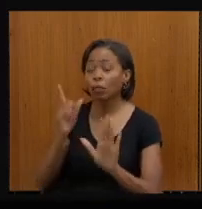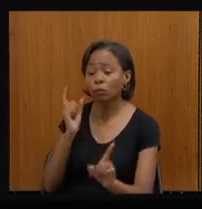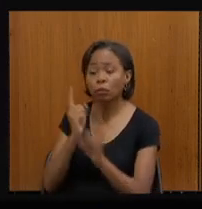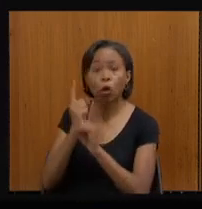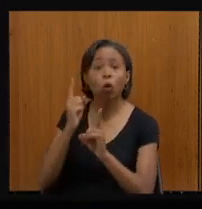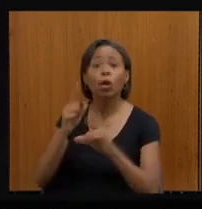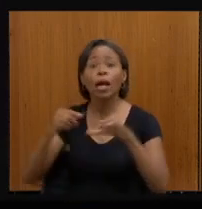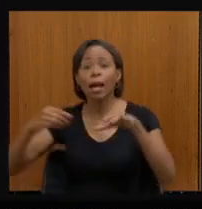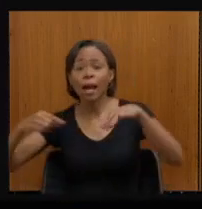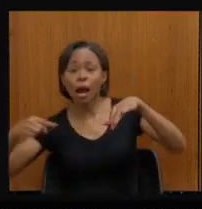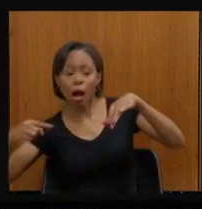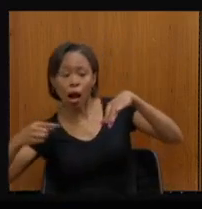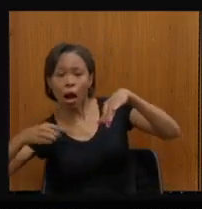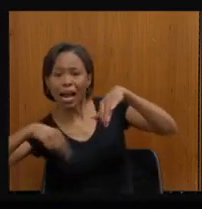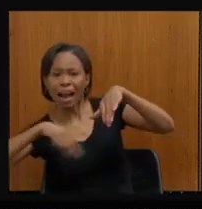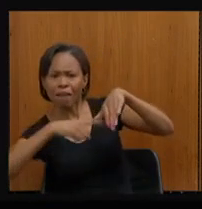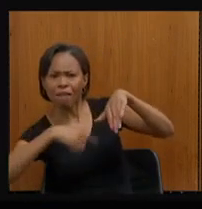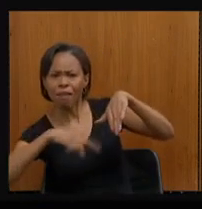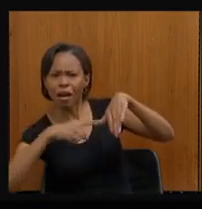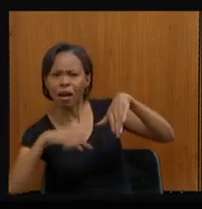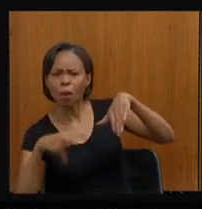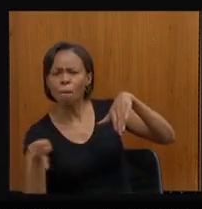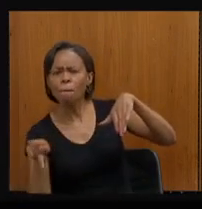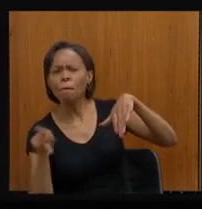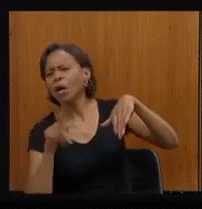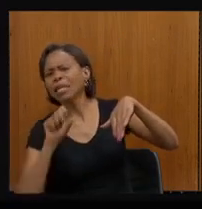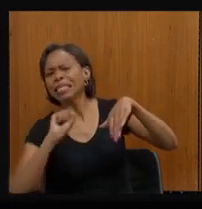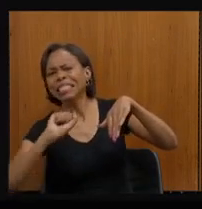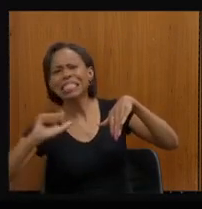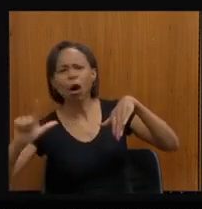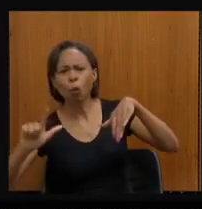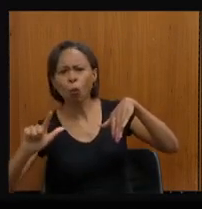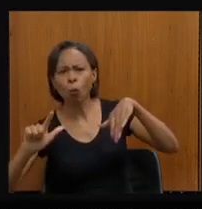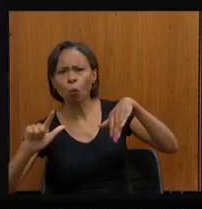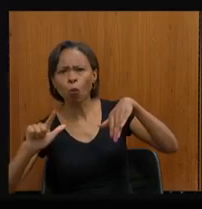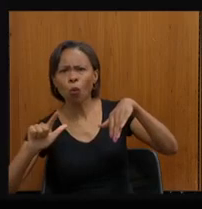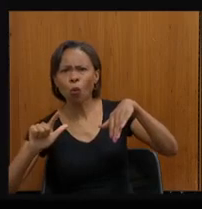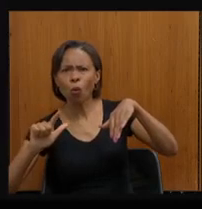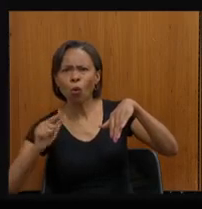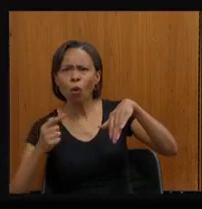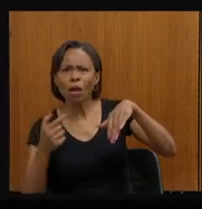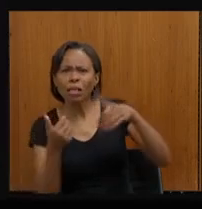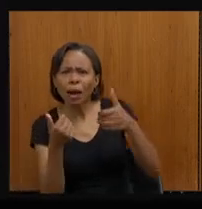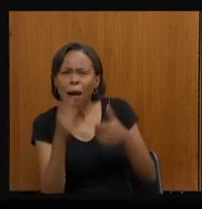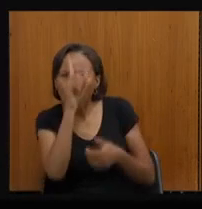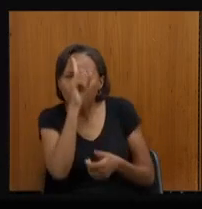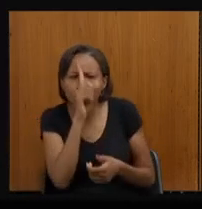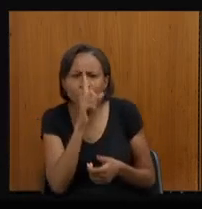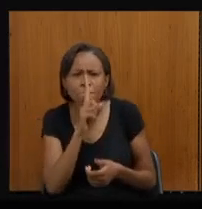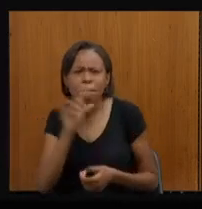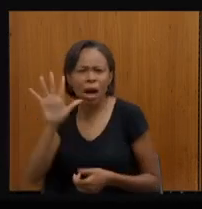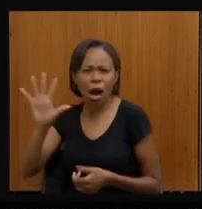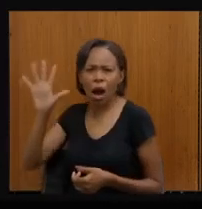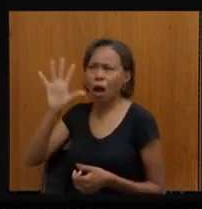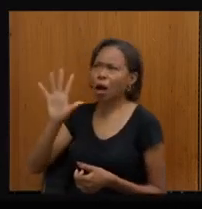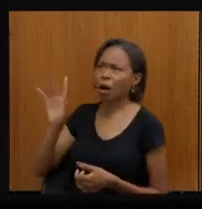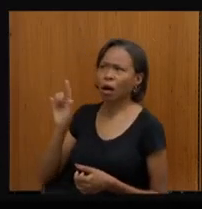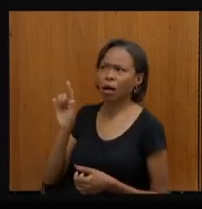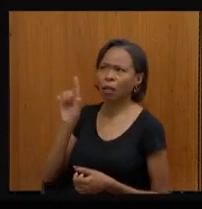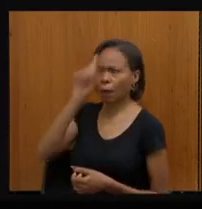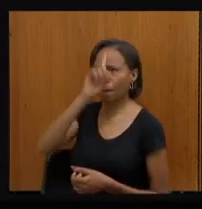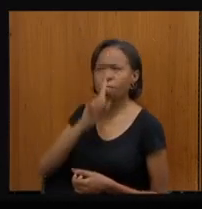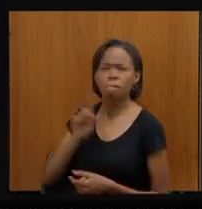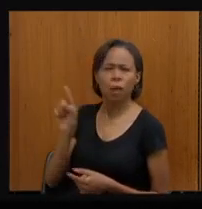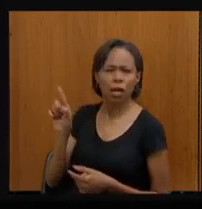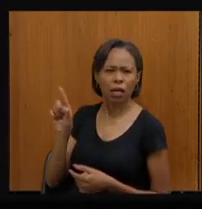de sal isso a gente derreter quadrado a Amarelo e do azul Edu então